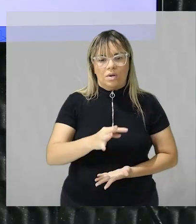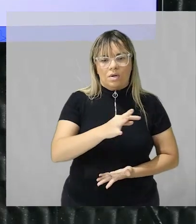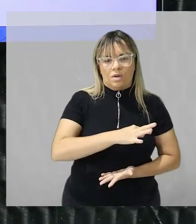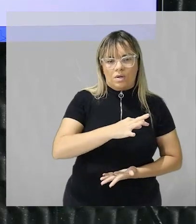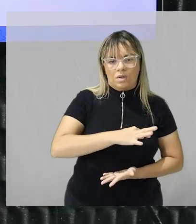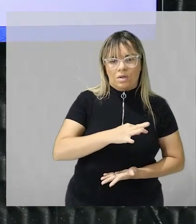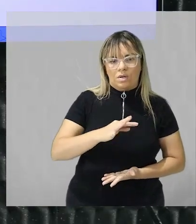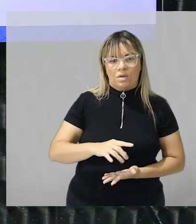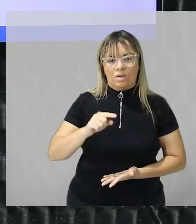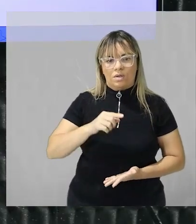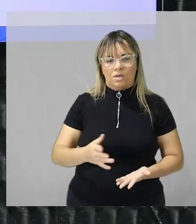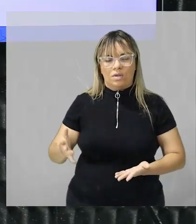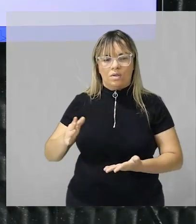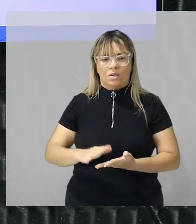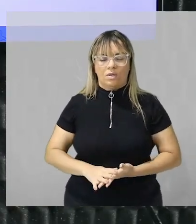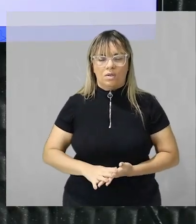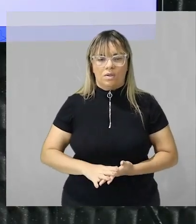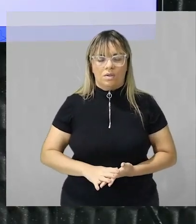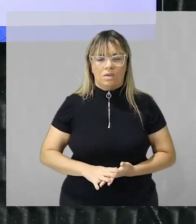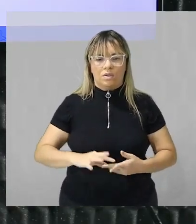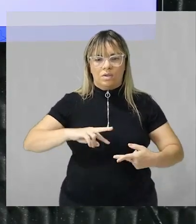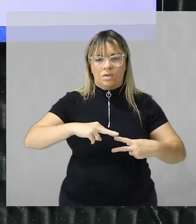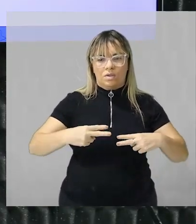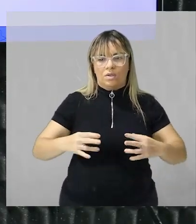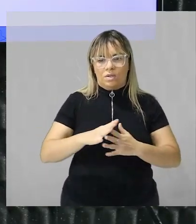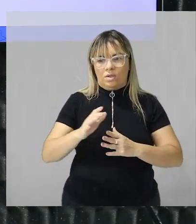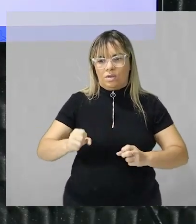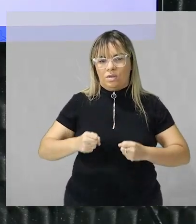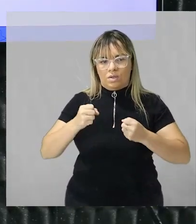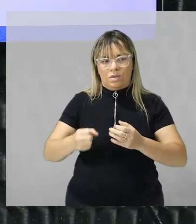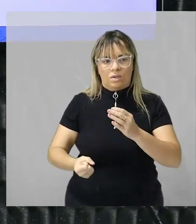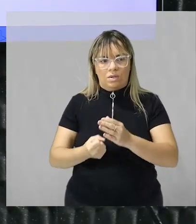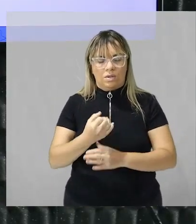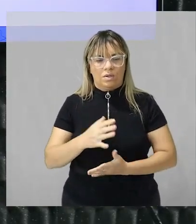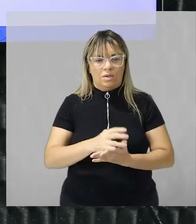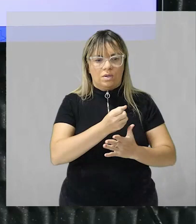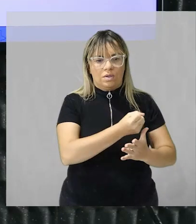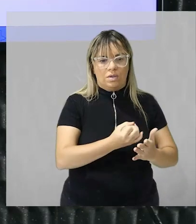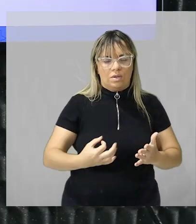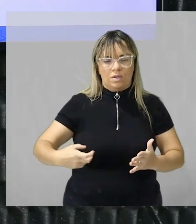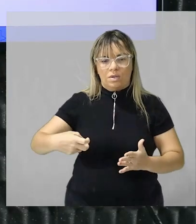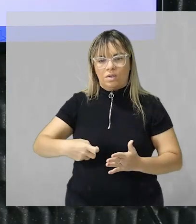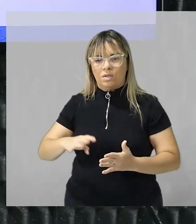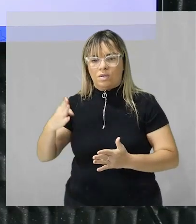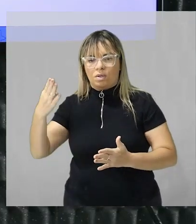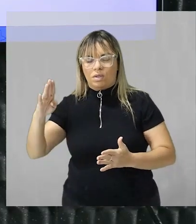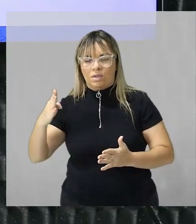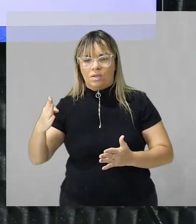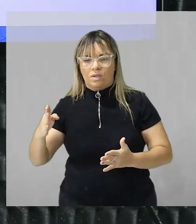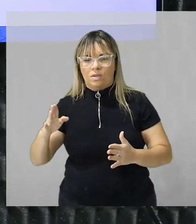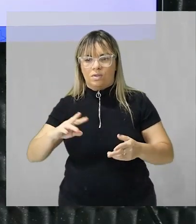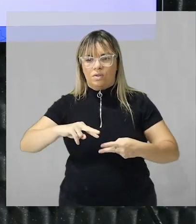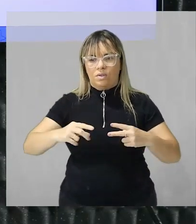de grandes quantidades de insulina por bactérias que receberam o gene humano para esse hormônio. Tal